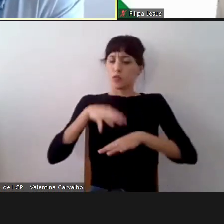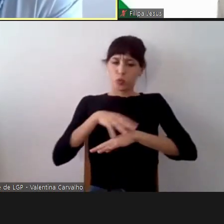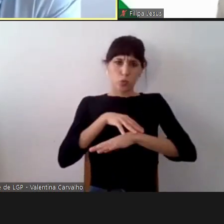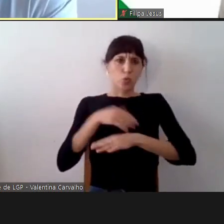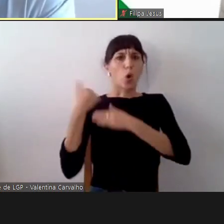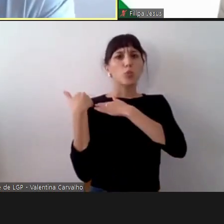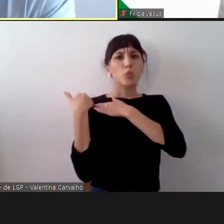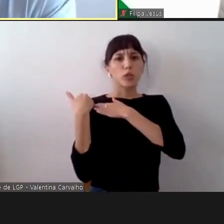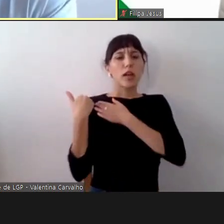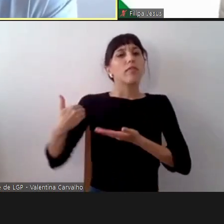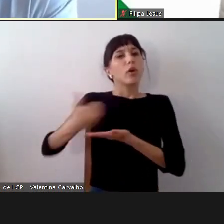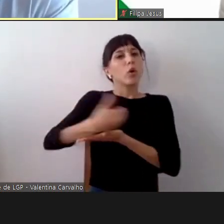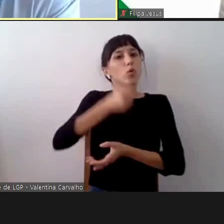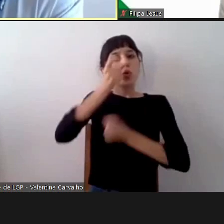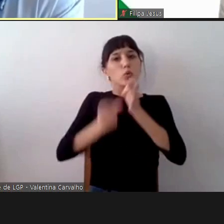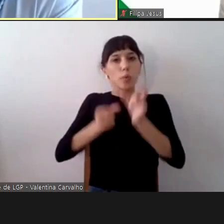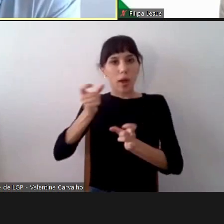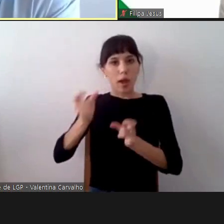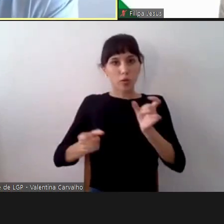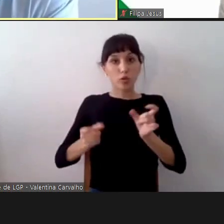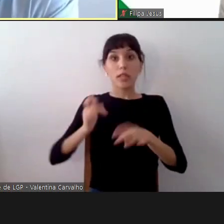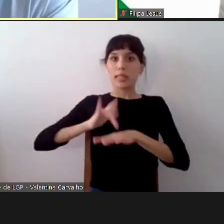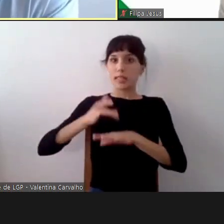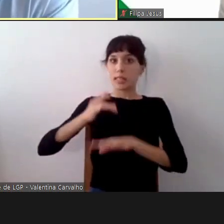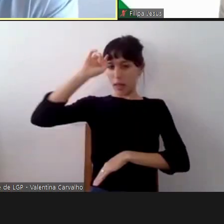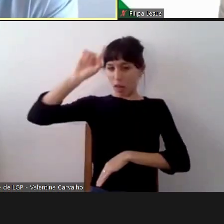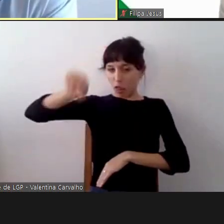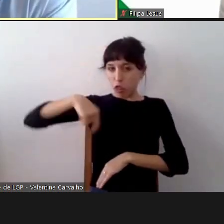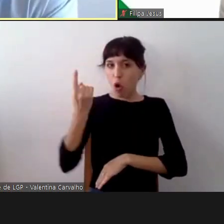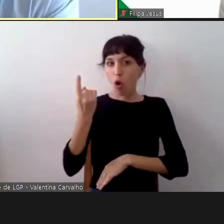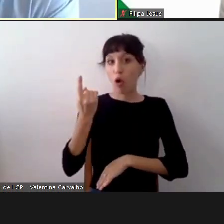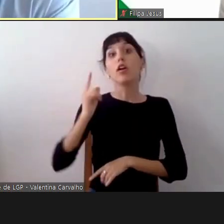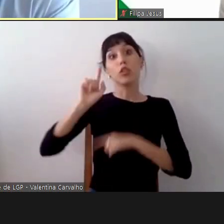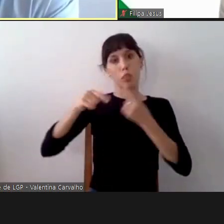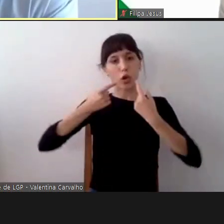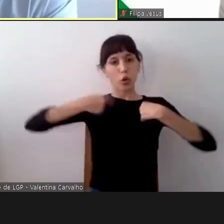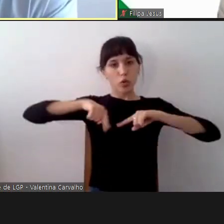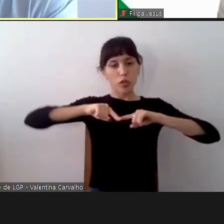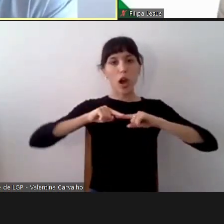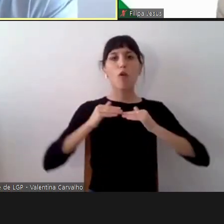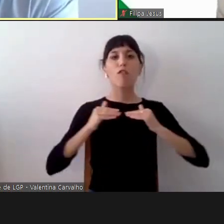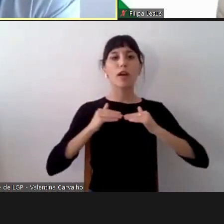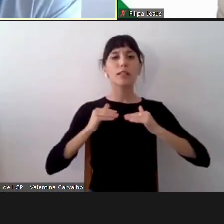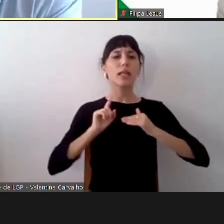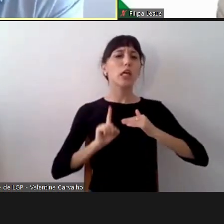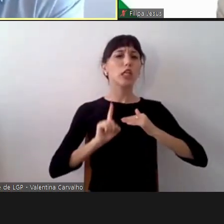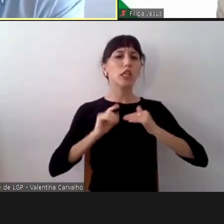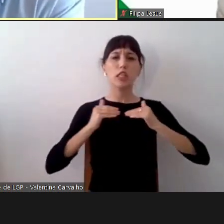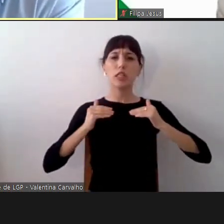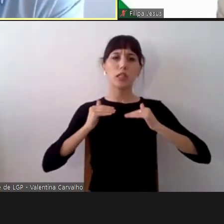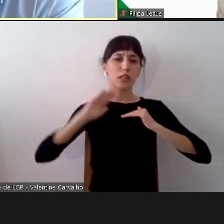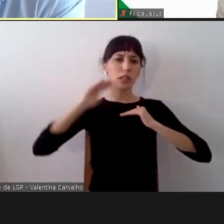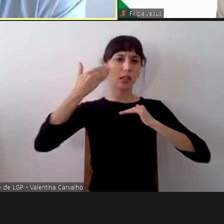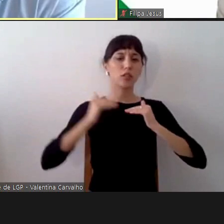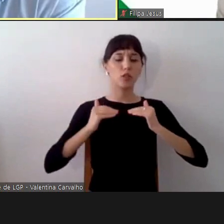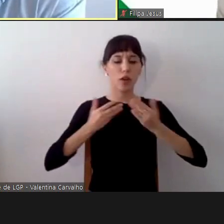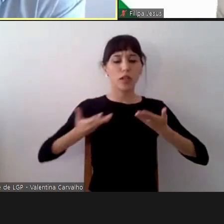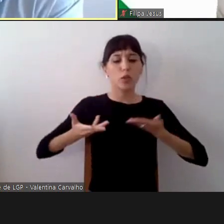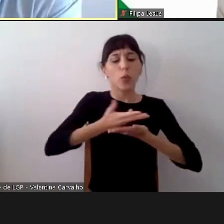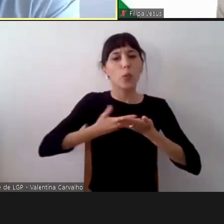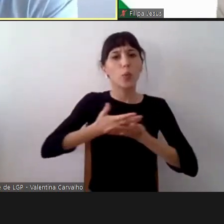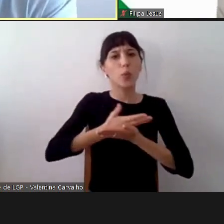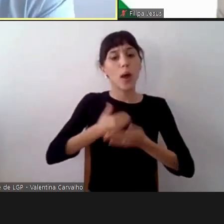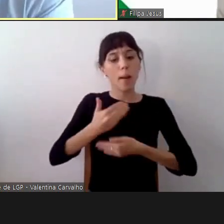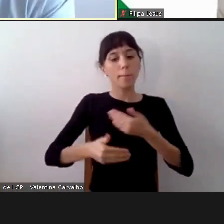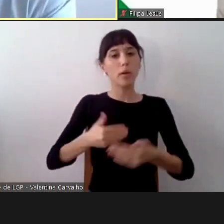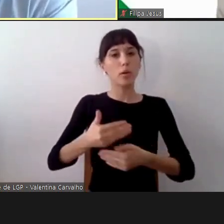por recursos humanos, estão sensibilizados e depois as reuniões primeiras que fazemos em que estamos a começar um percurso